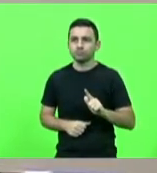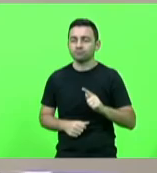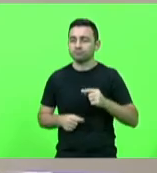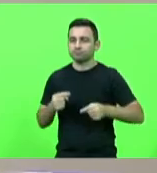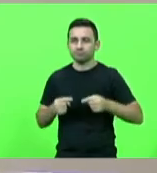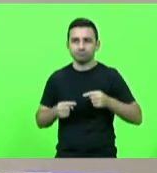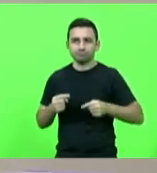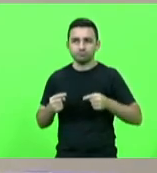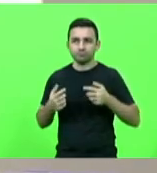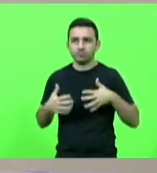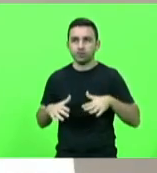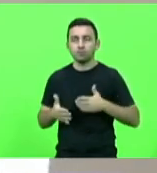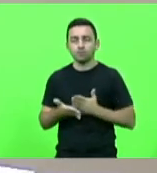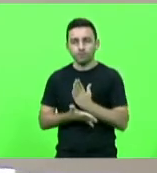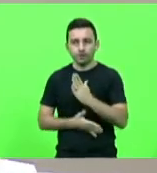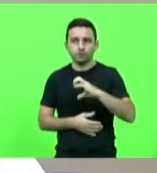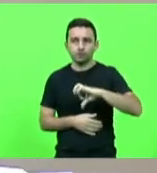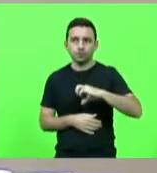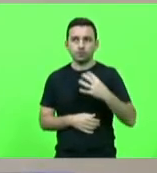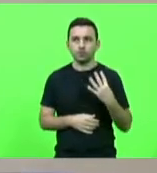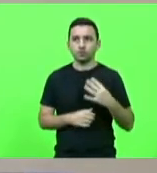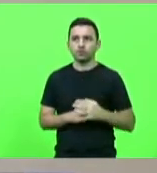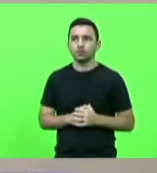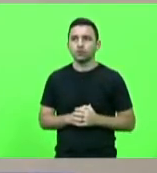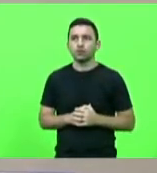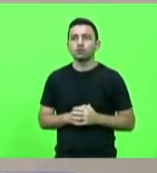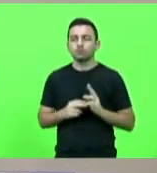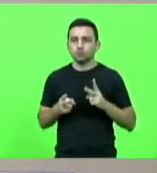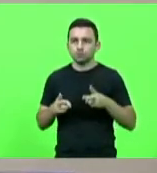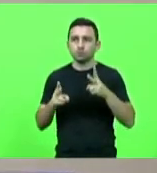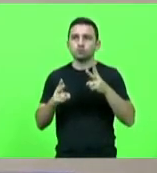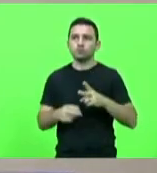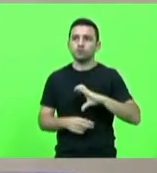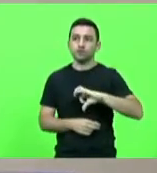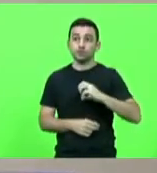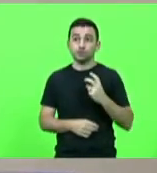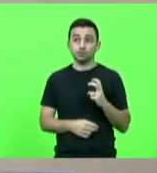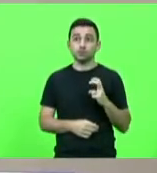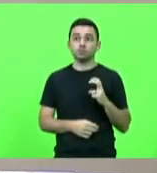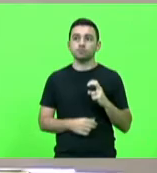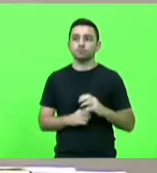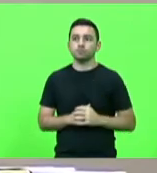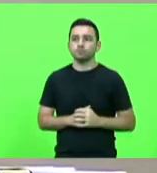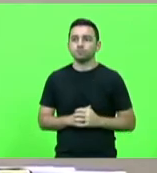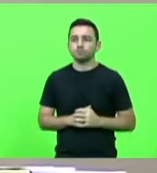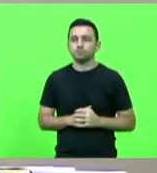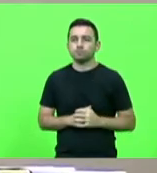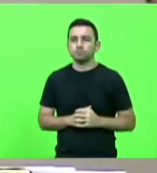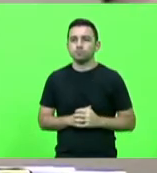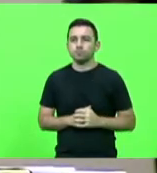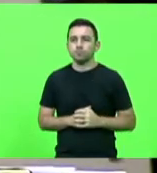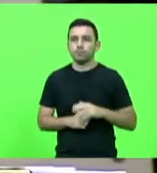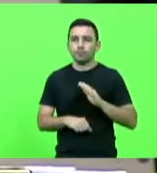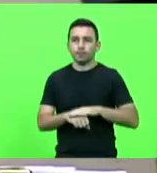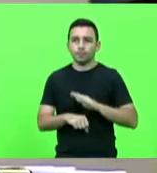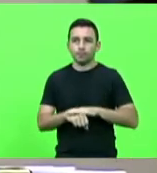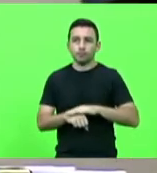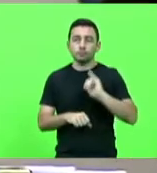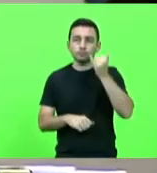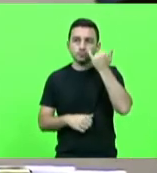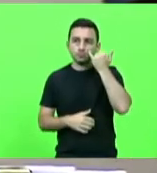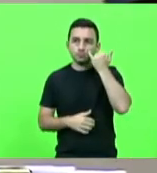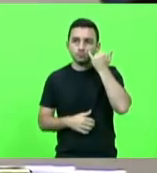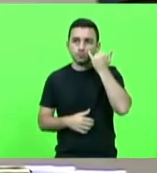aprovado a moção de número 94. Ainda a moção número 95, autor deputado Gessé